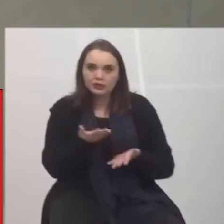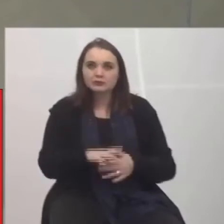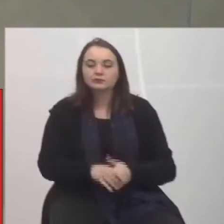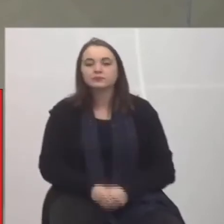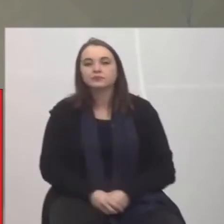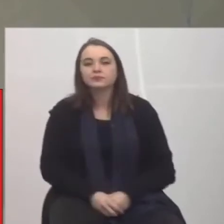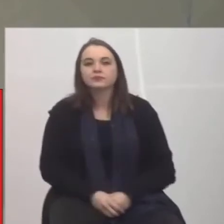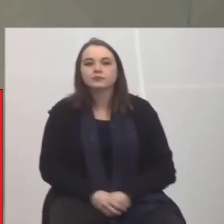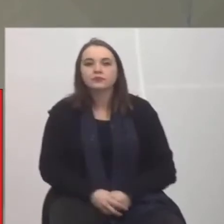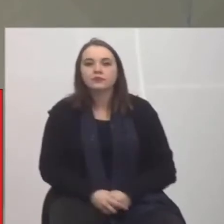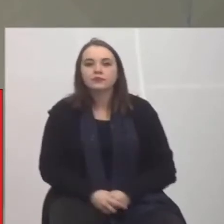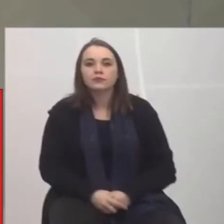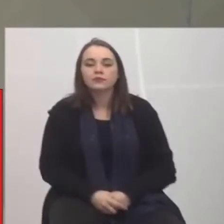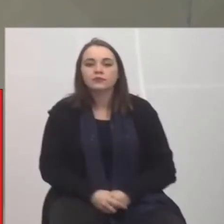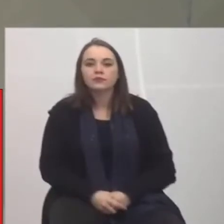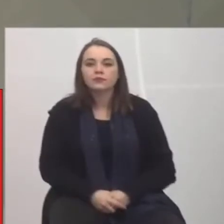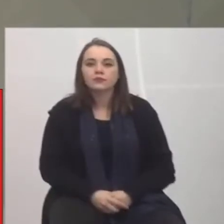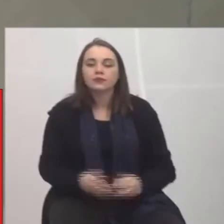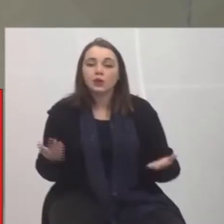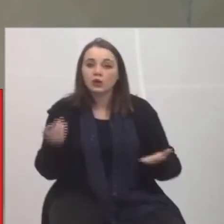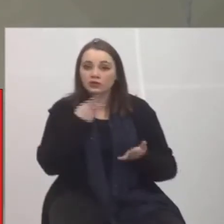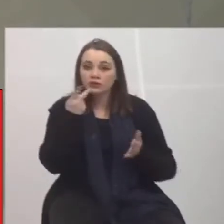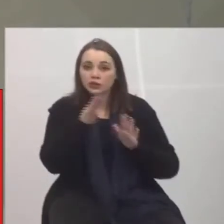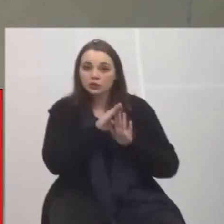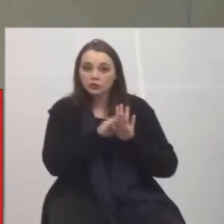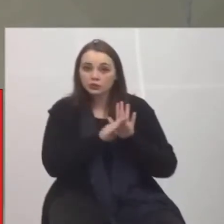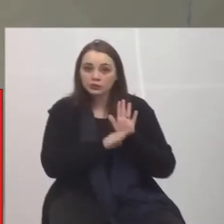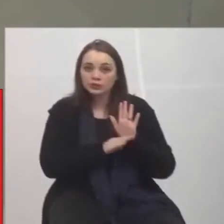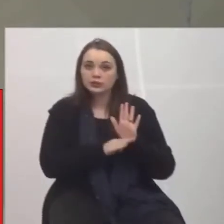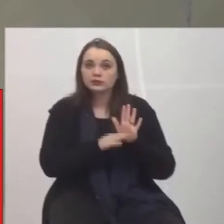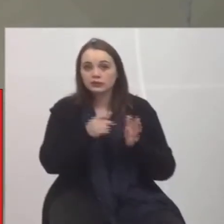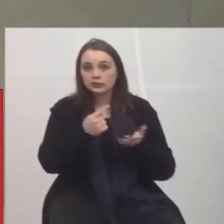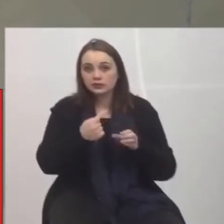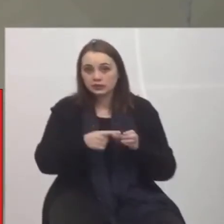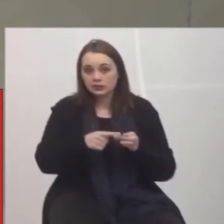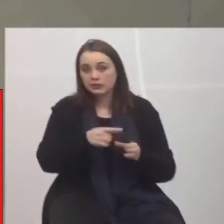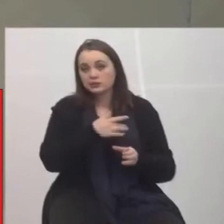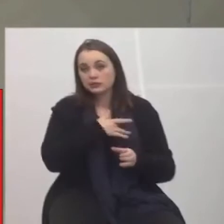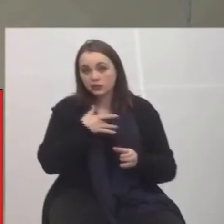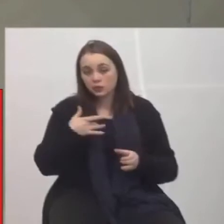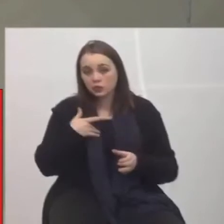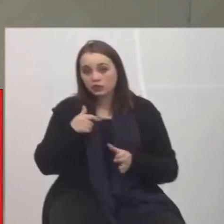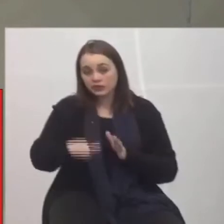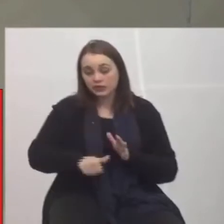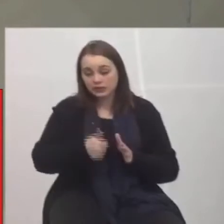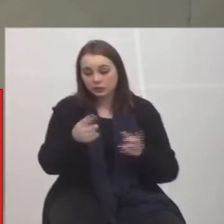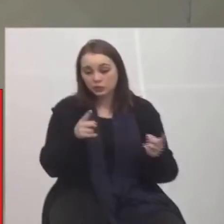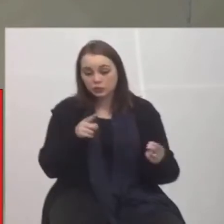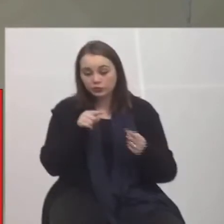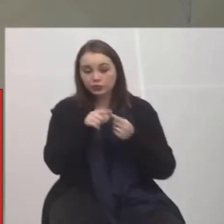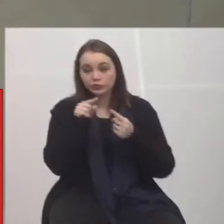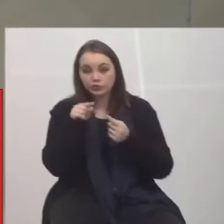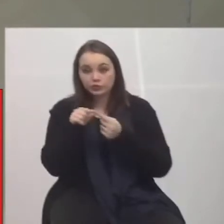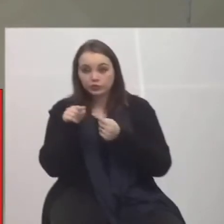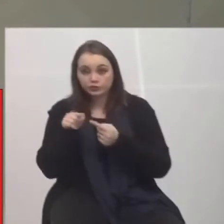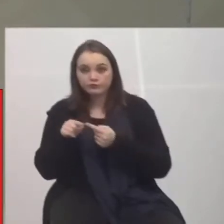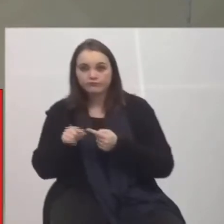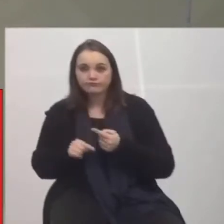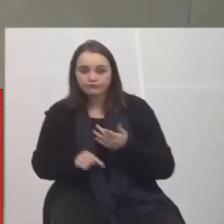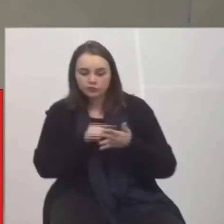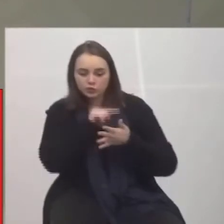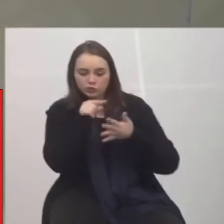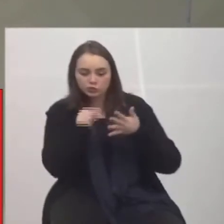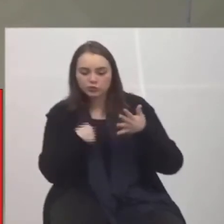Com relação ao Plano Municipal de Saúde, a avaliação das metas feitas, né, das metas que estão lá